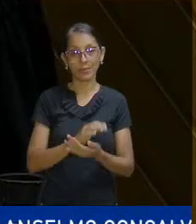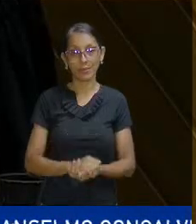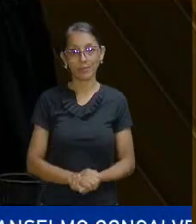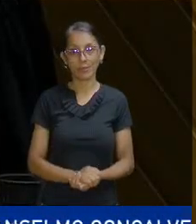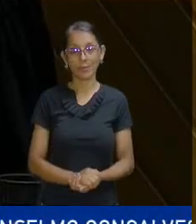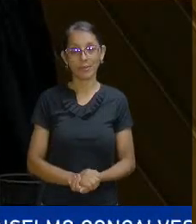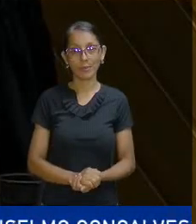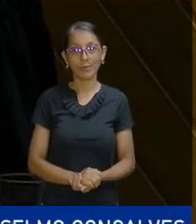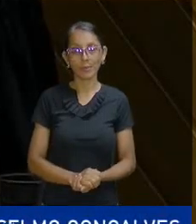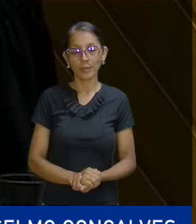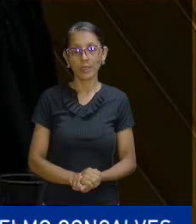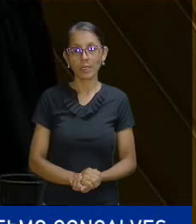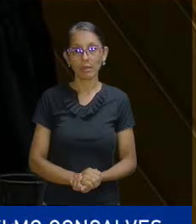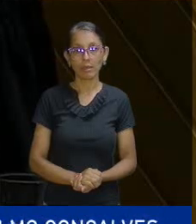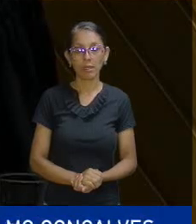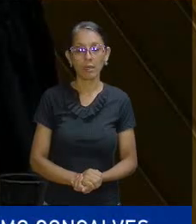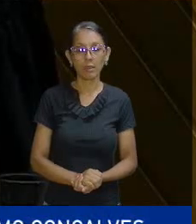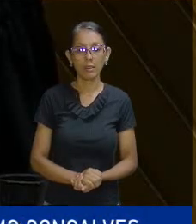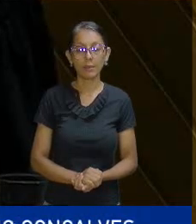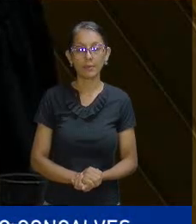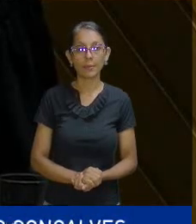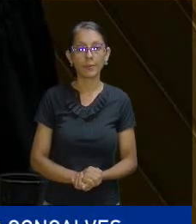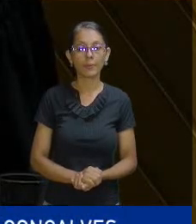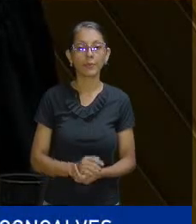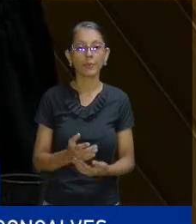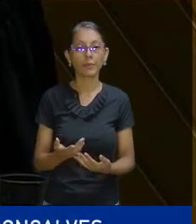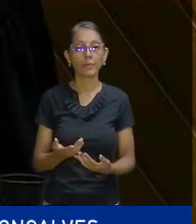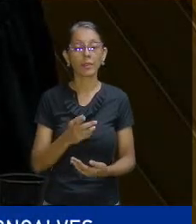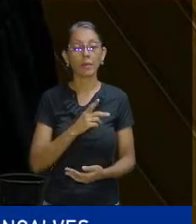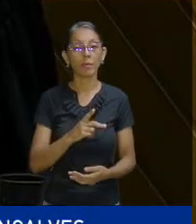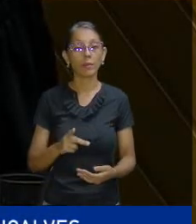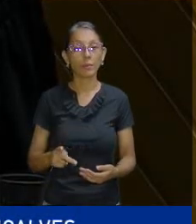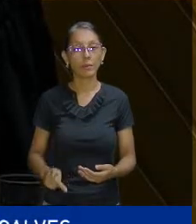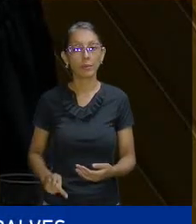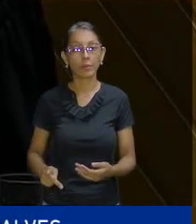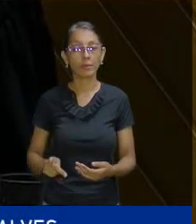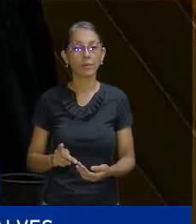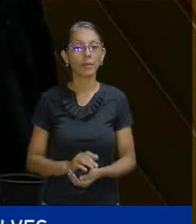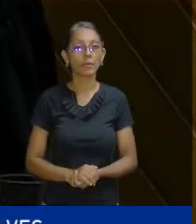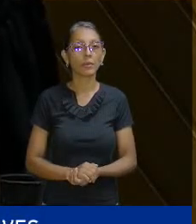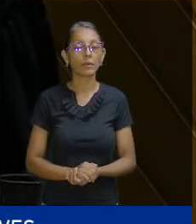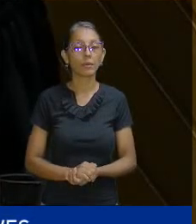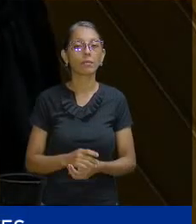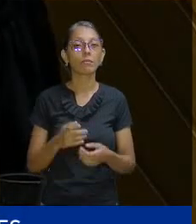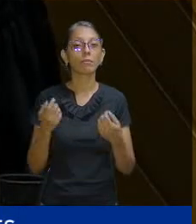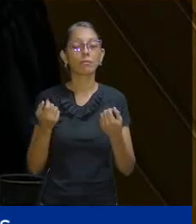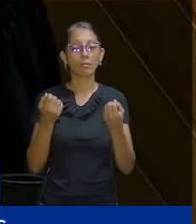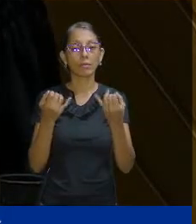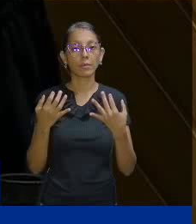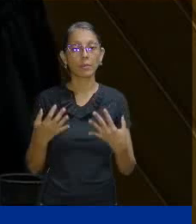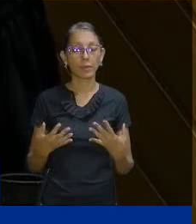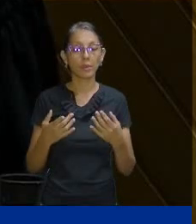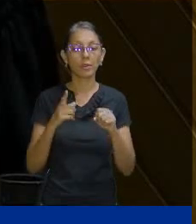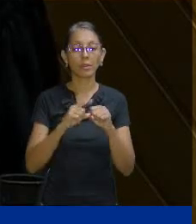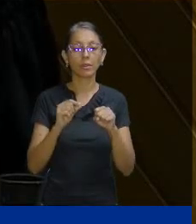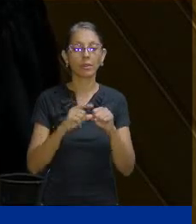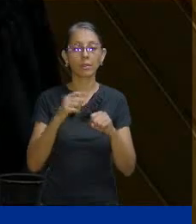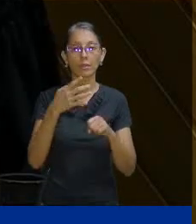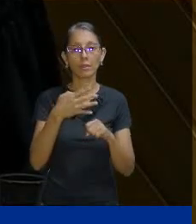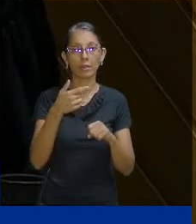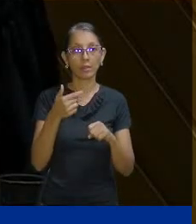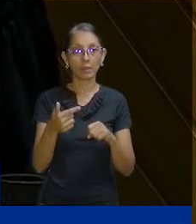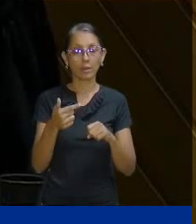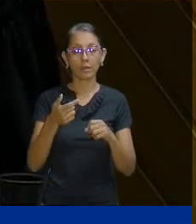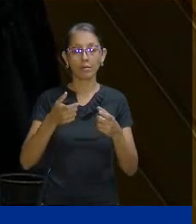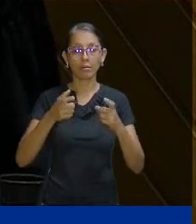A Procuradoria Regional Eleitoral, em seu parecer, afirma que, diante da violação do disposto no artigo 42, inciso